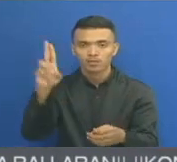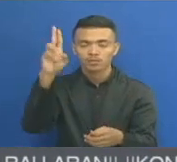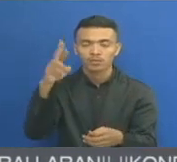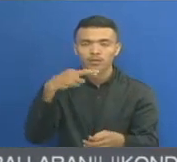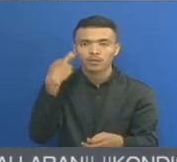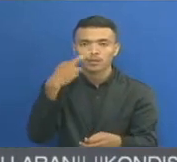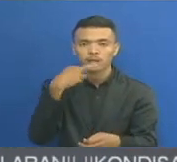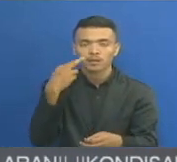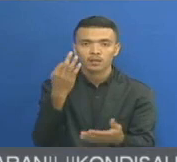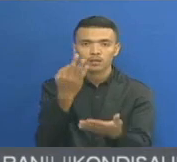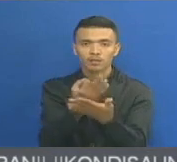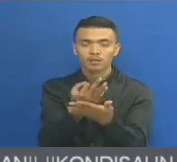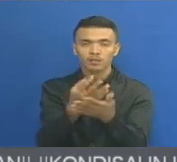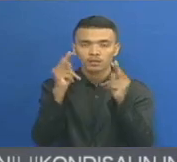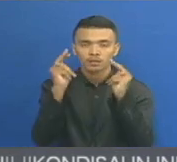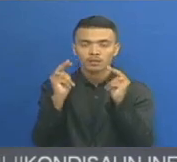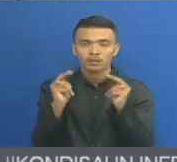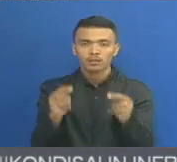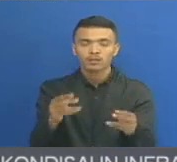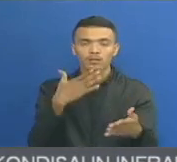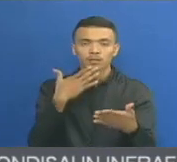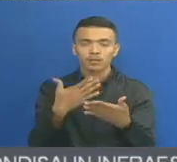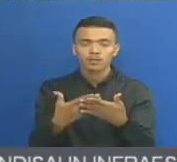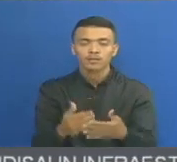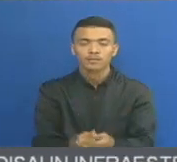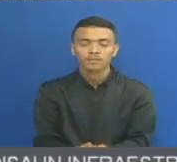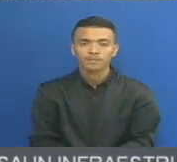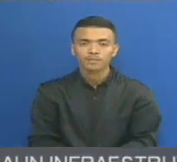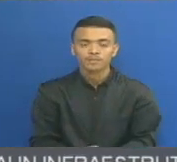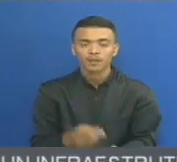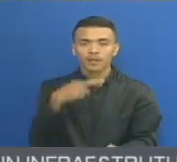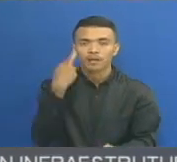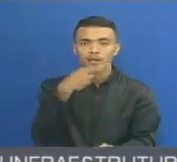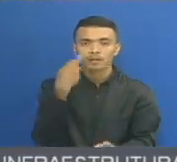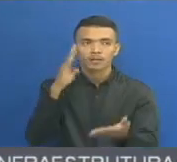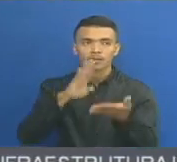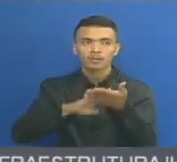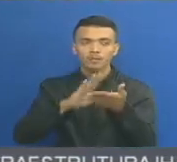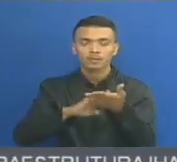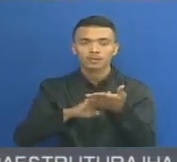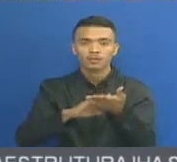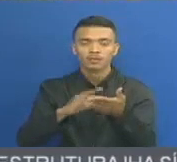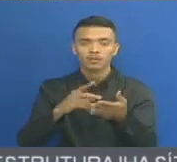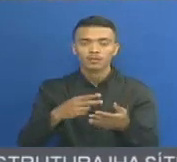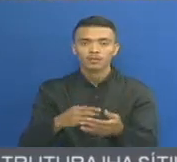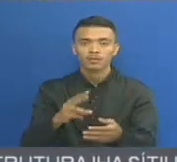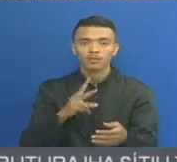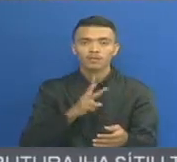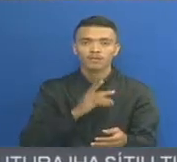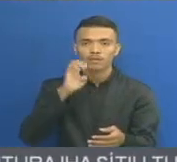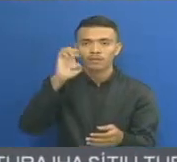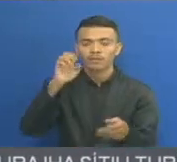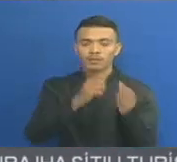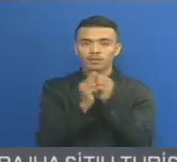ninia rendimento ne tinggi dia kituan. Enquanto na tarefa escola campo agricultor era Rui Bemassi, há